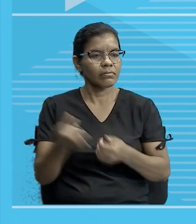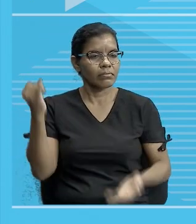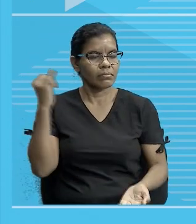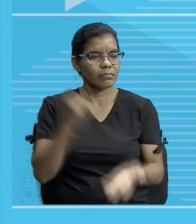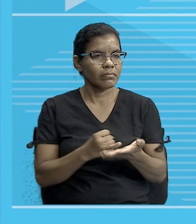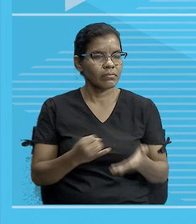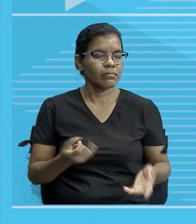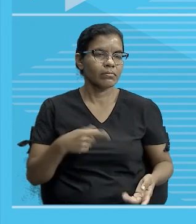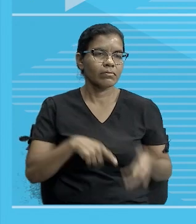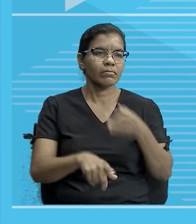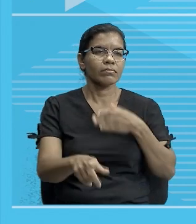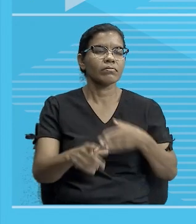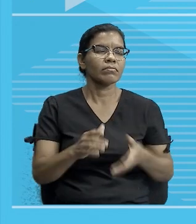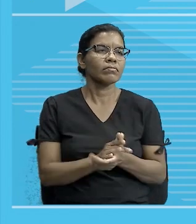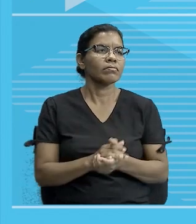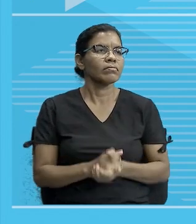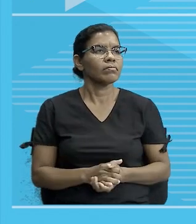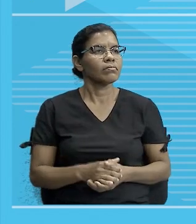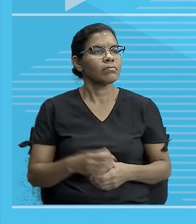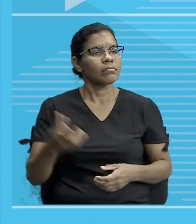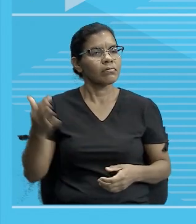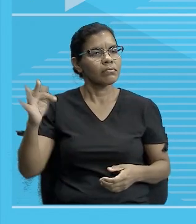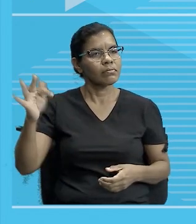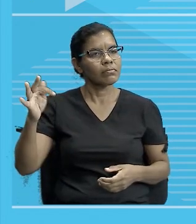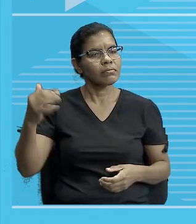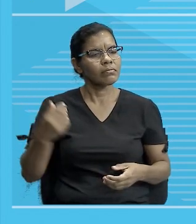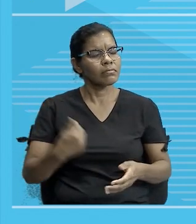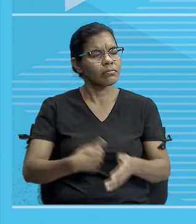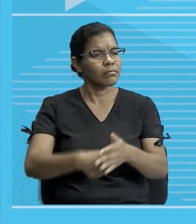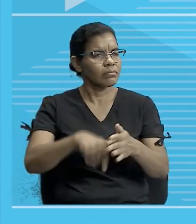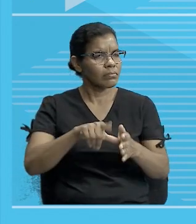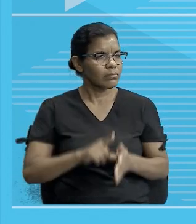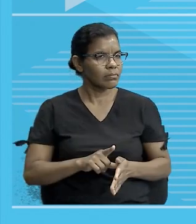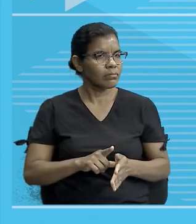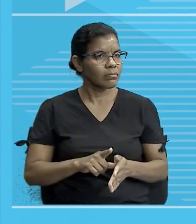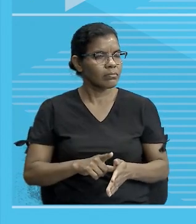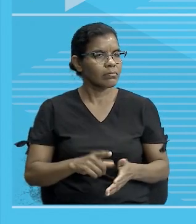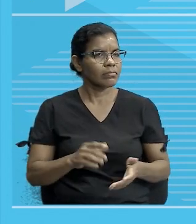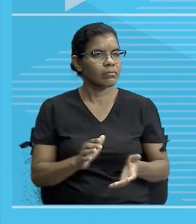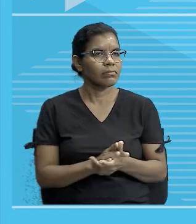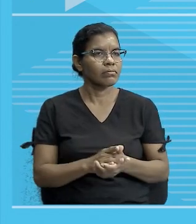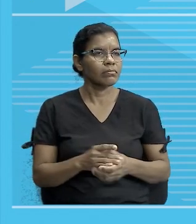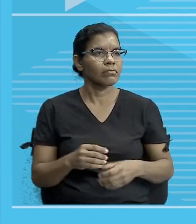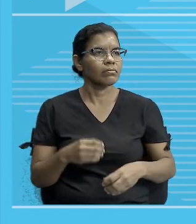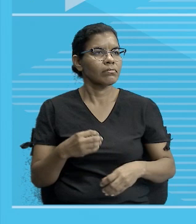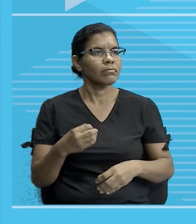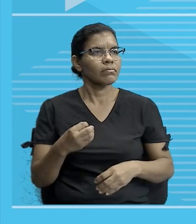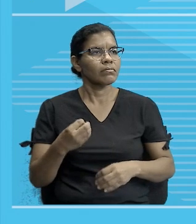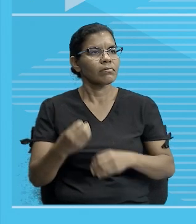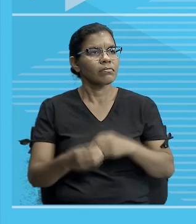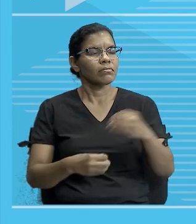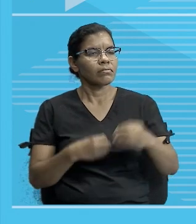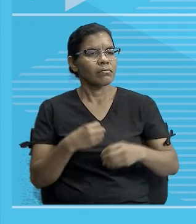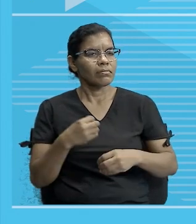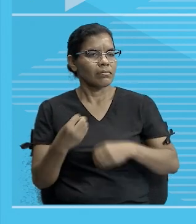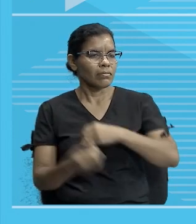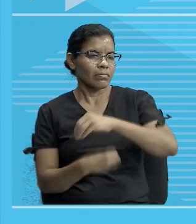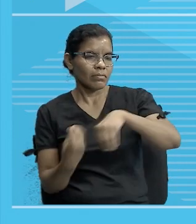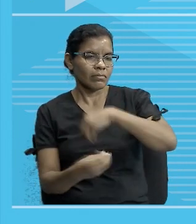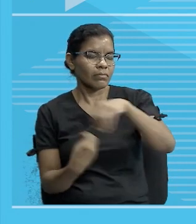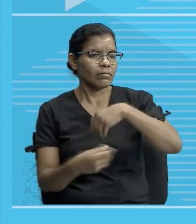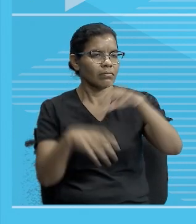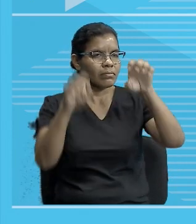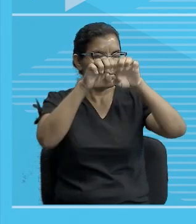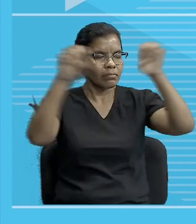Então, está aí a França um pouquinho antes de deflagrar a revolução. A estrutura era mais ou menos essa que eu